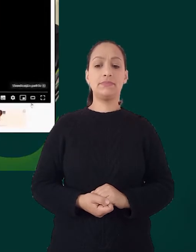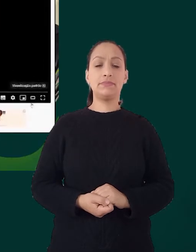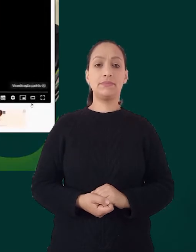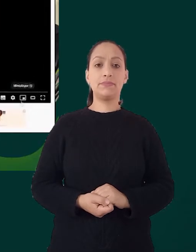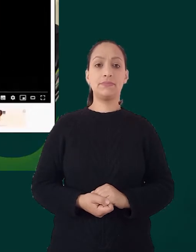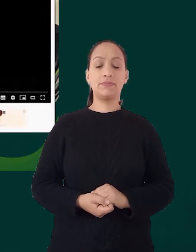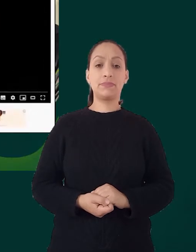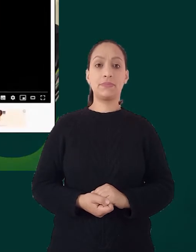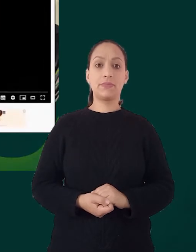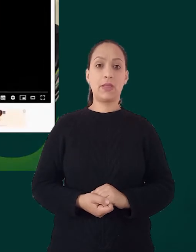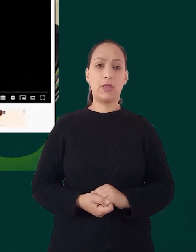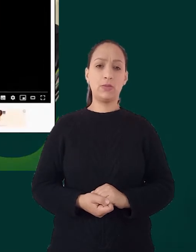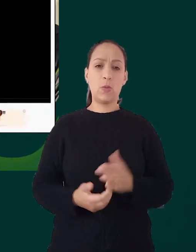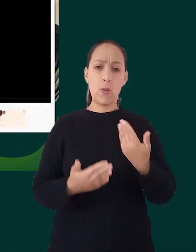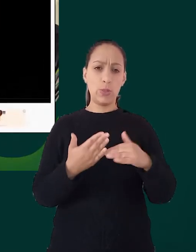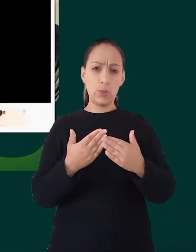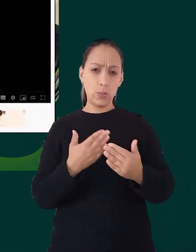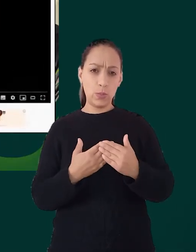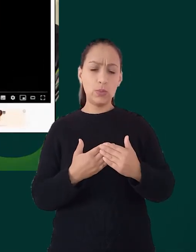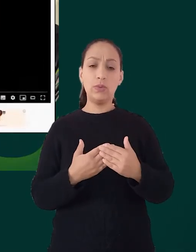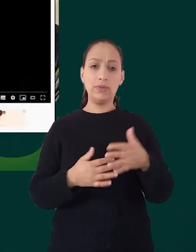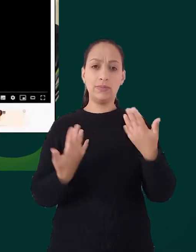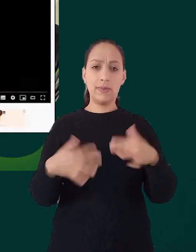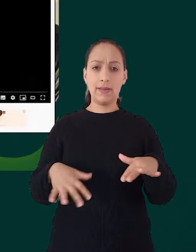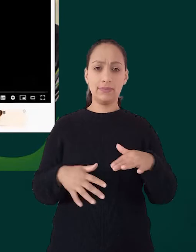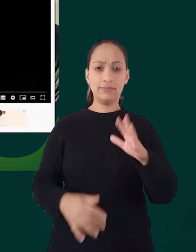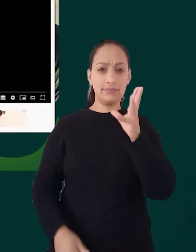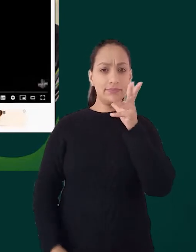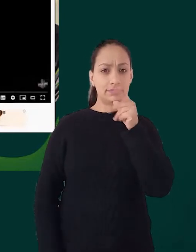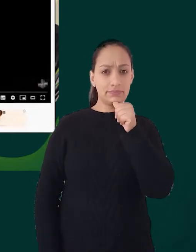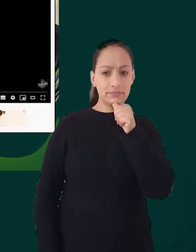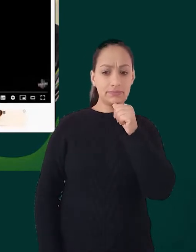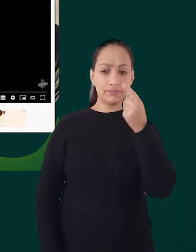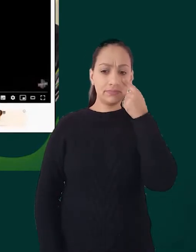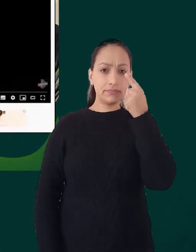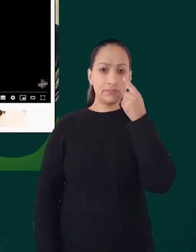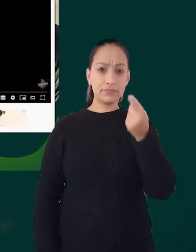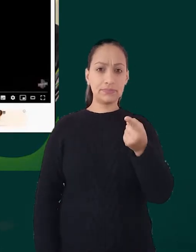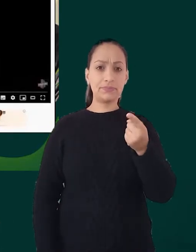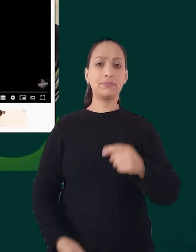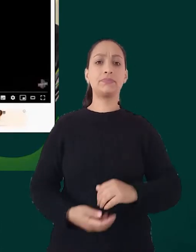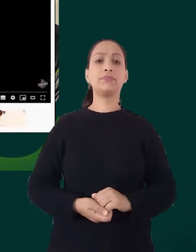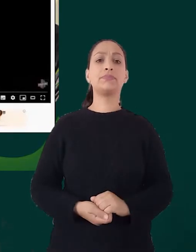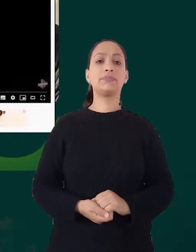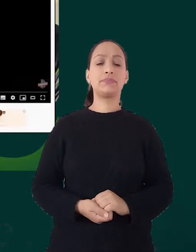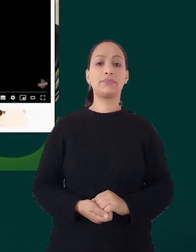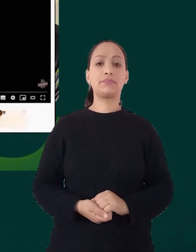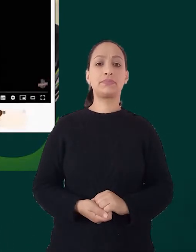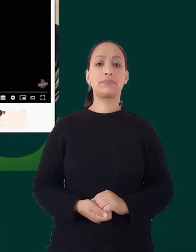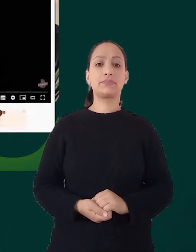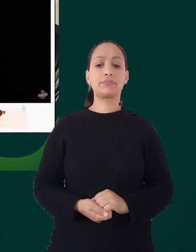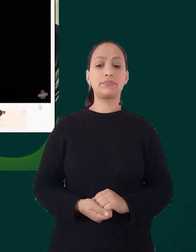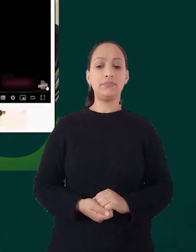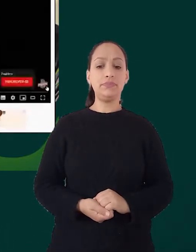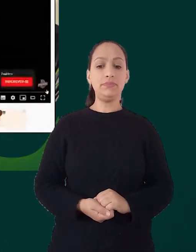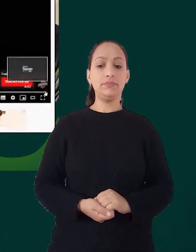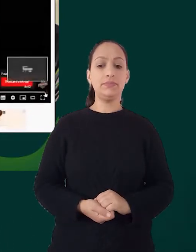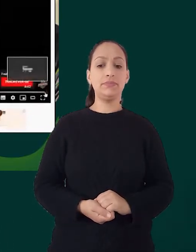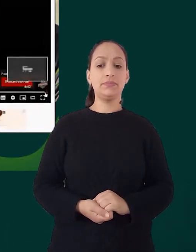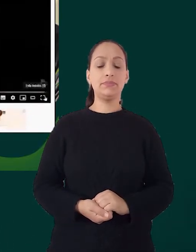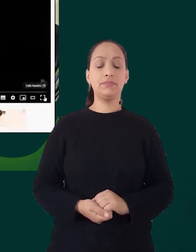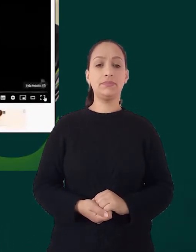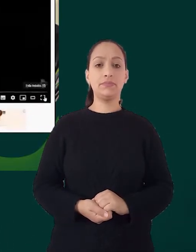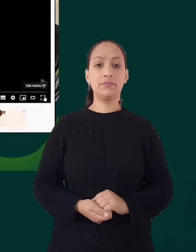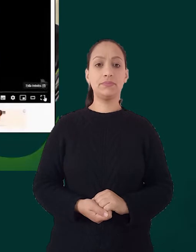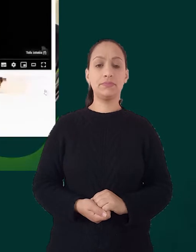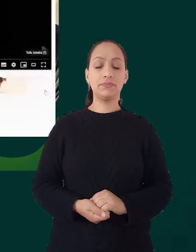Eu não vou ver tudo, tá, pessoal? Não quero me demorar. Also known as NPCs, are a core element that make many gameplay scenarios work and feel